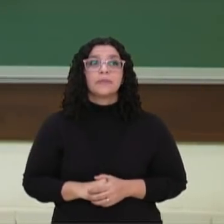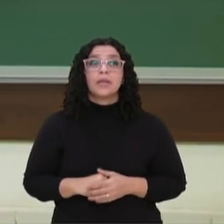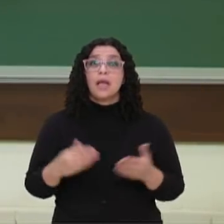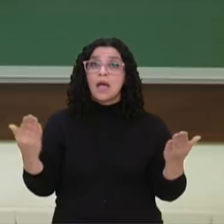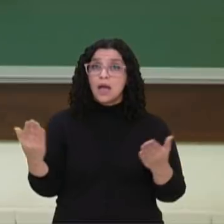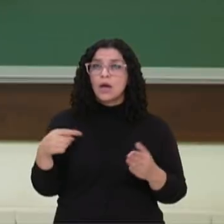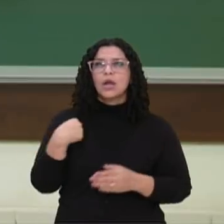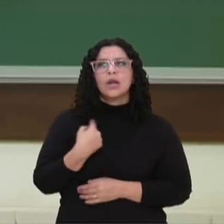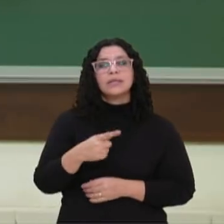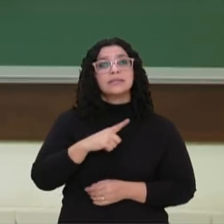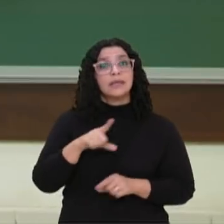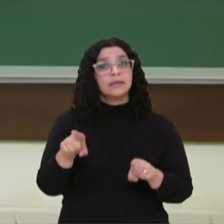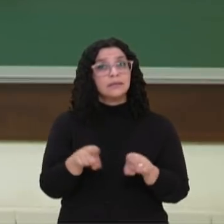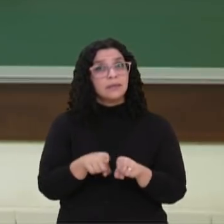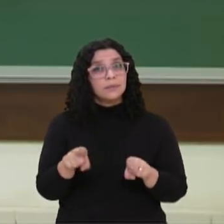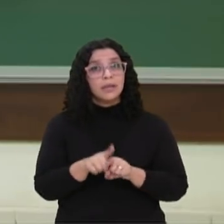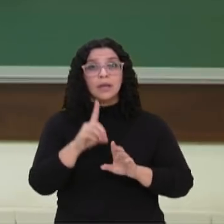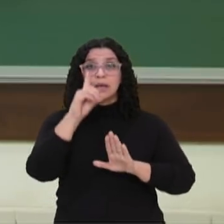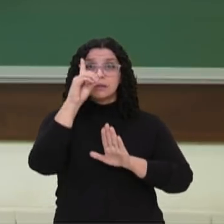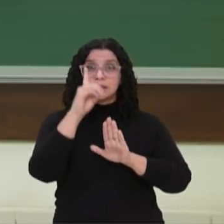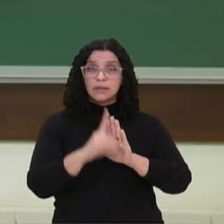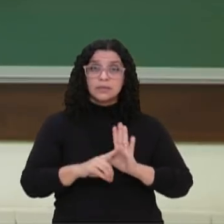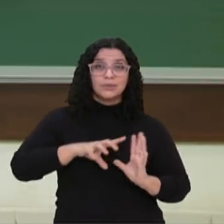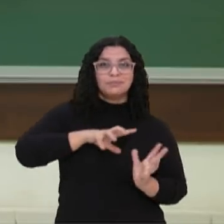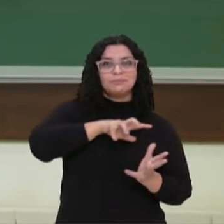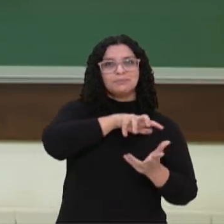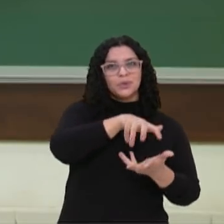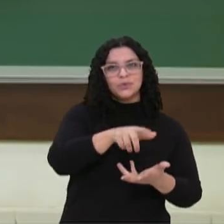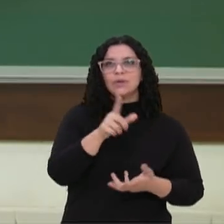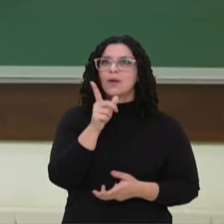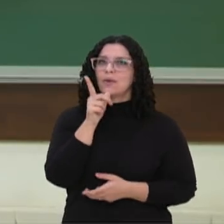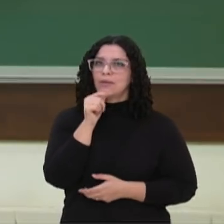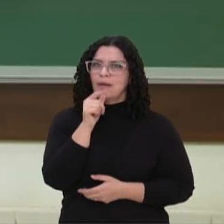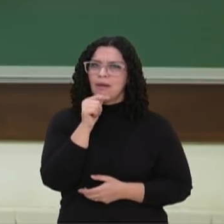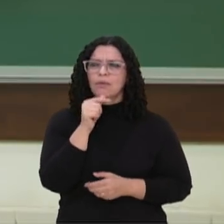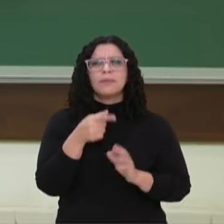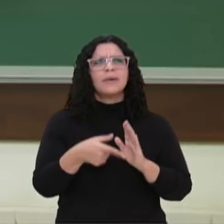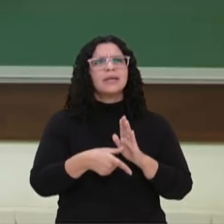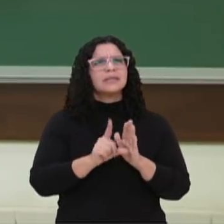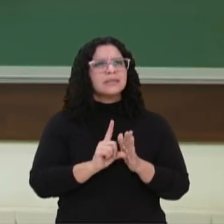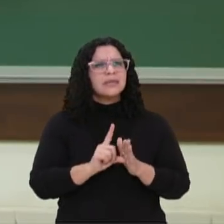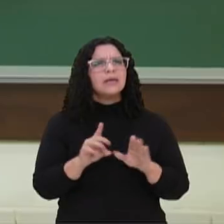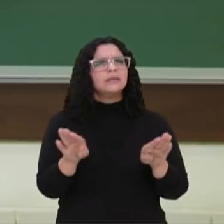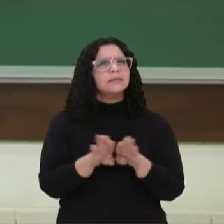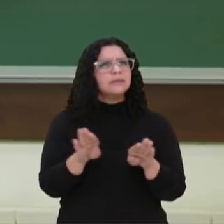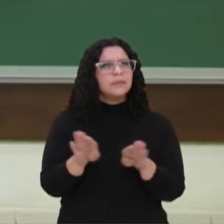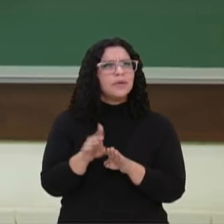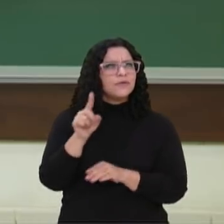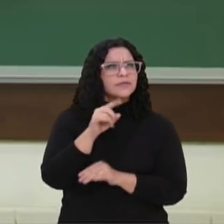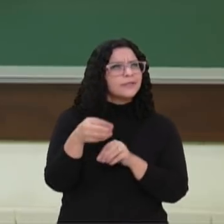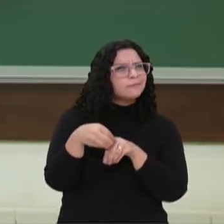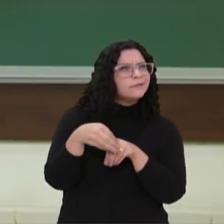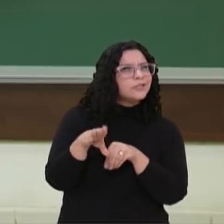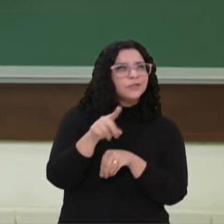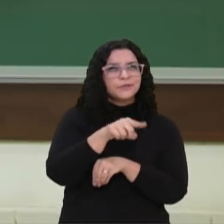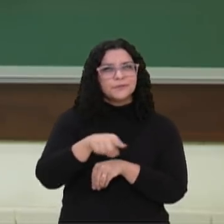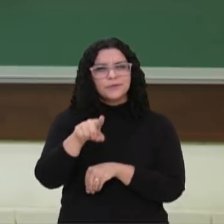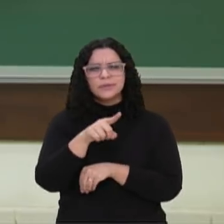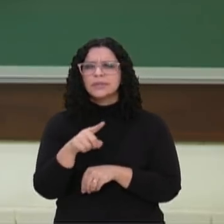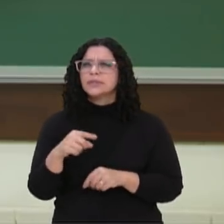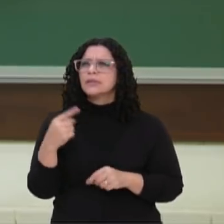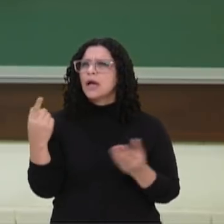Bom, então nós temos também a Declaração Universal da Água ali. Antes disso, gente, quero colocar uma coisinha para vocês, para que